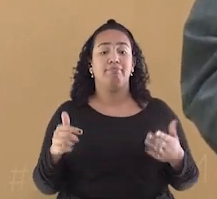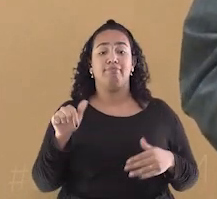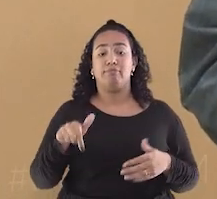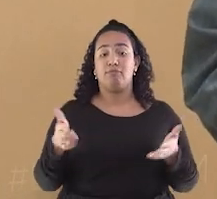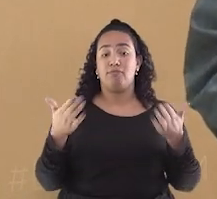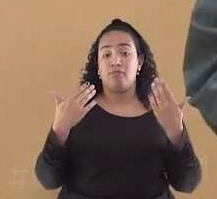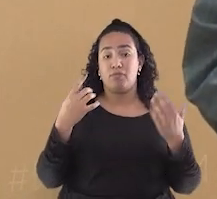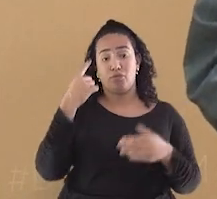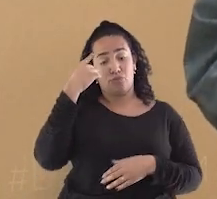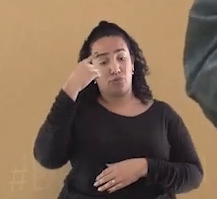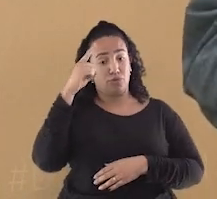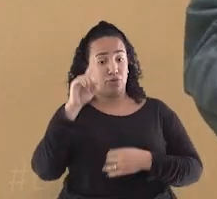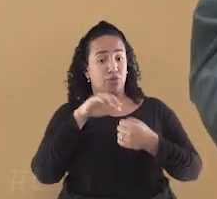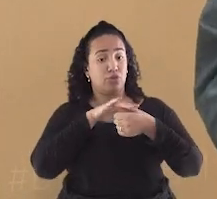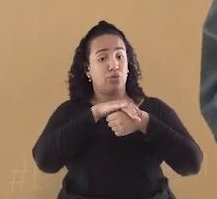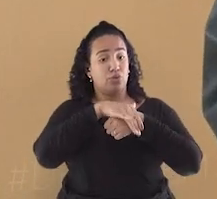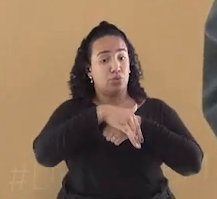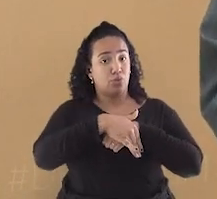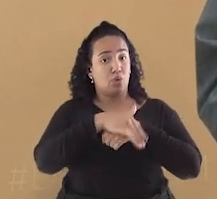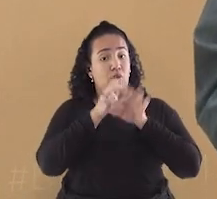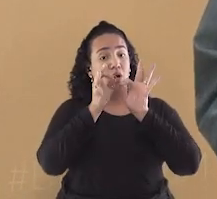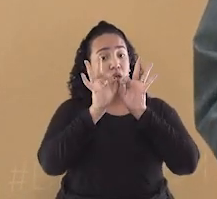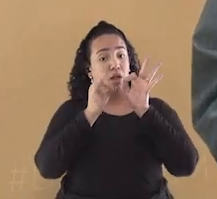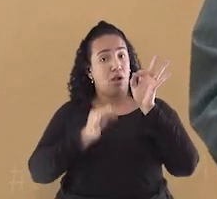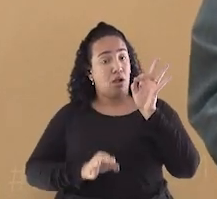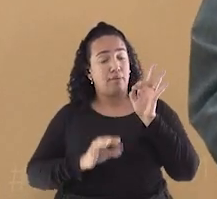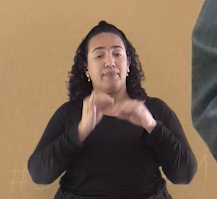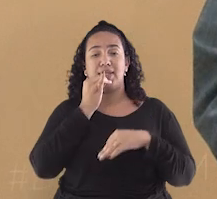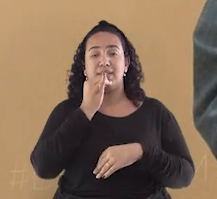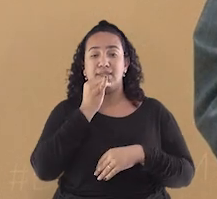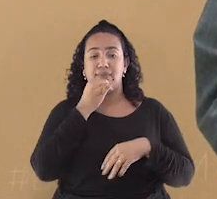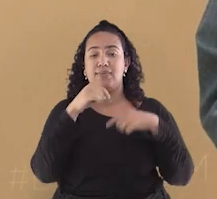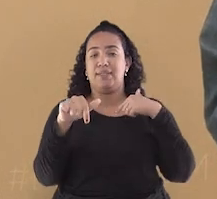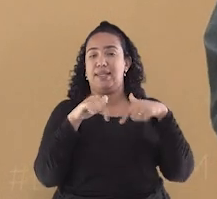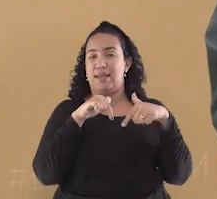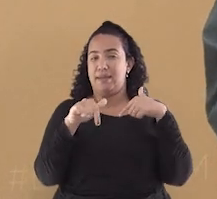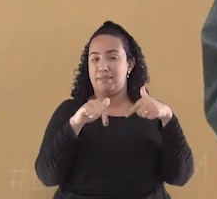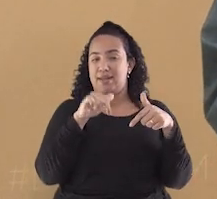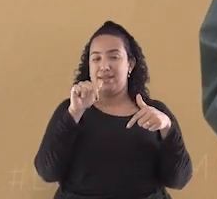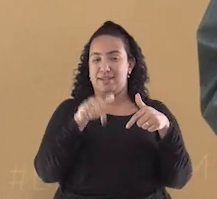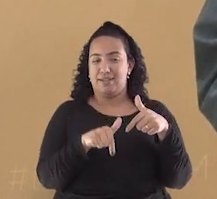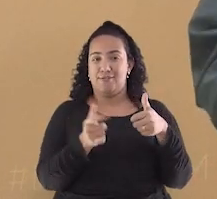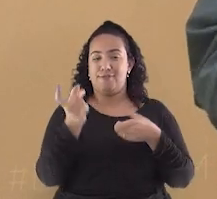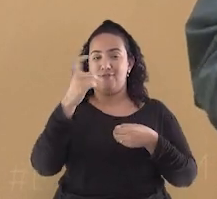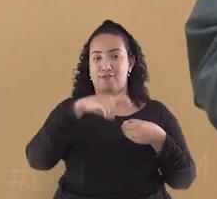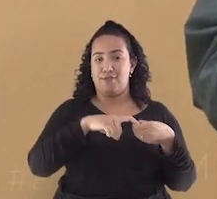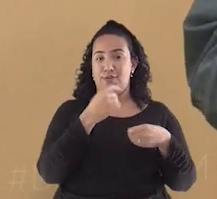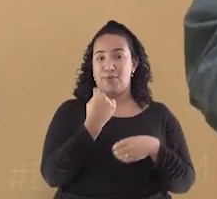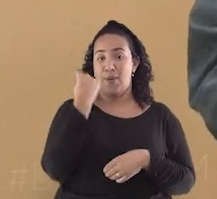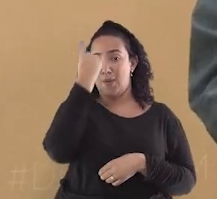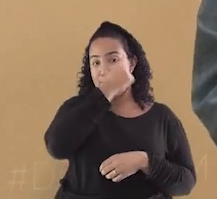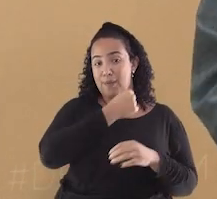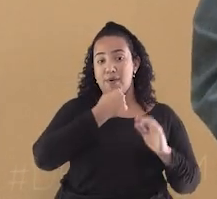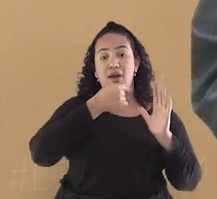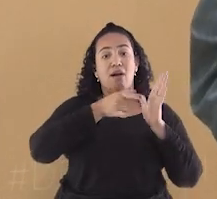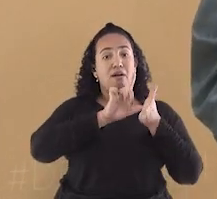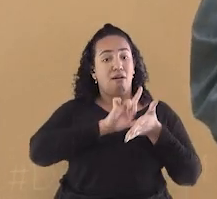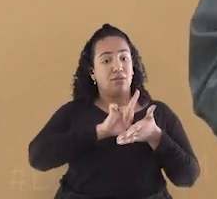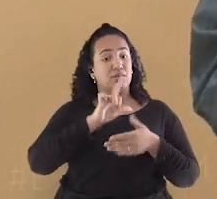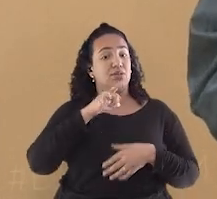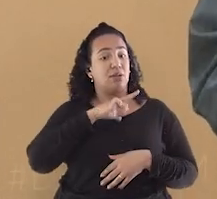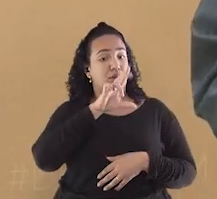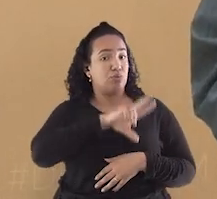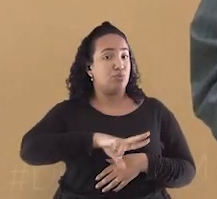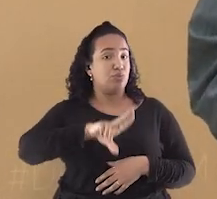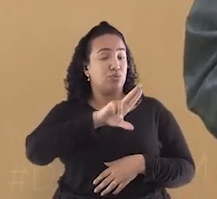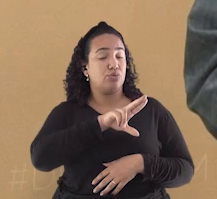verão, os dias são mais longos que as noites. Assim, quando a gente volta do trabalho 1 hora antes, né? As pessoas ainda podem fazer uso da